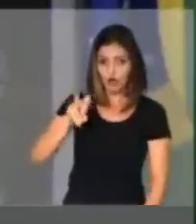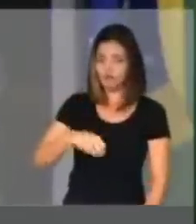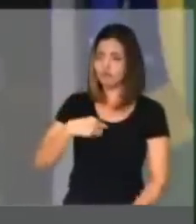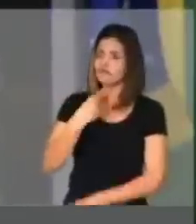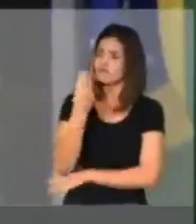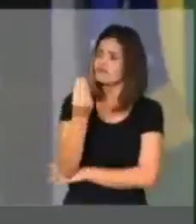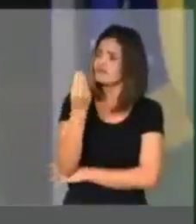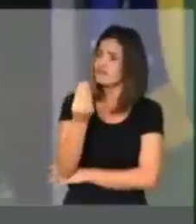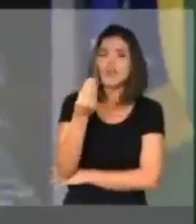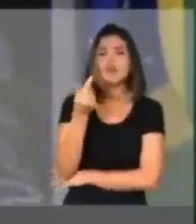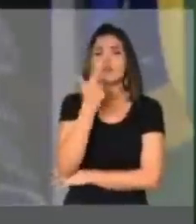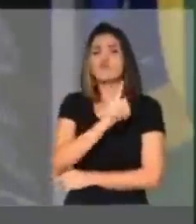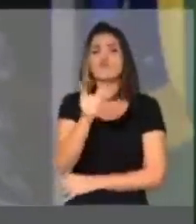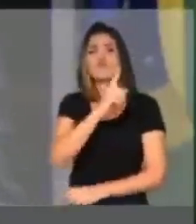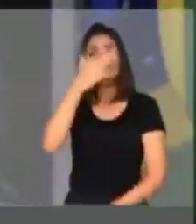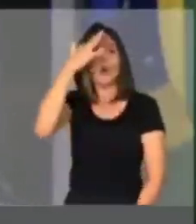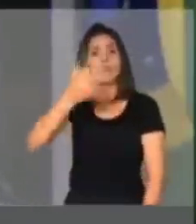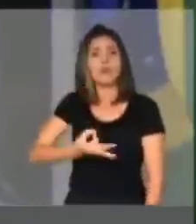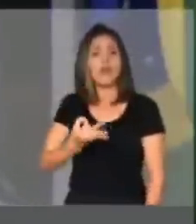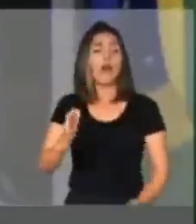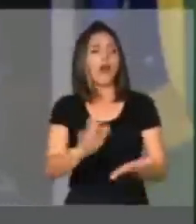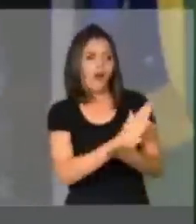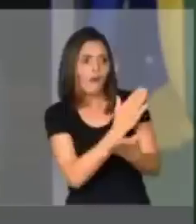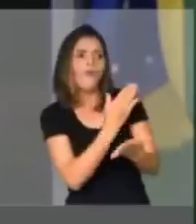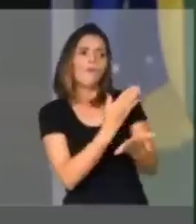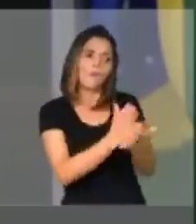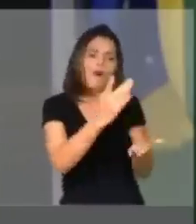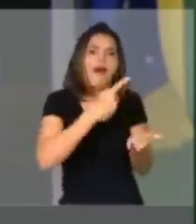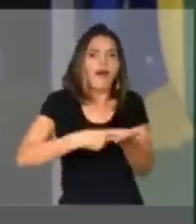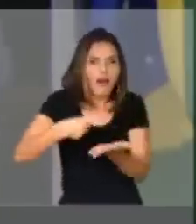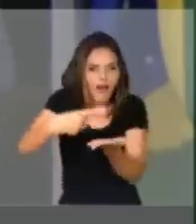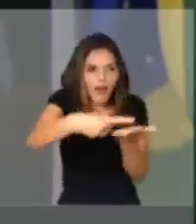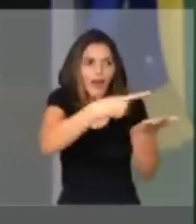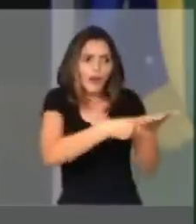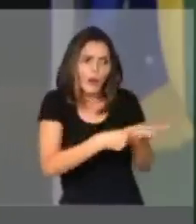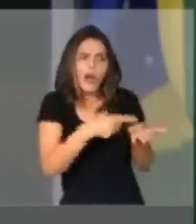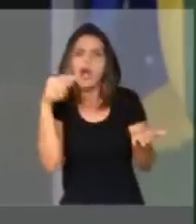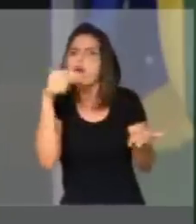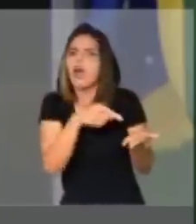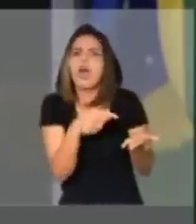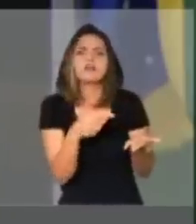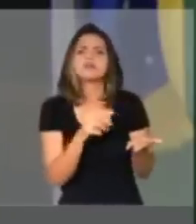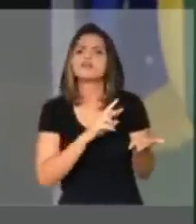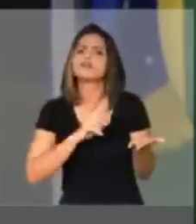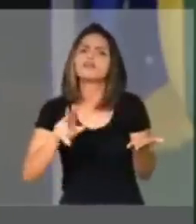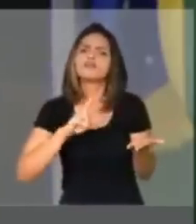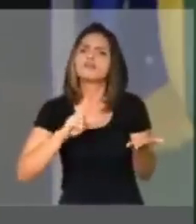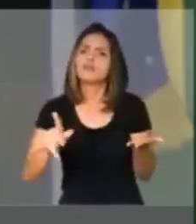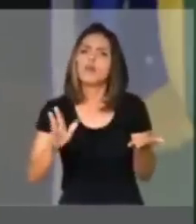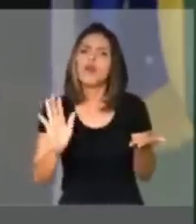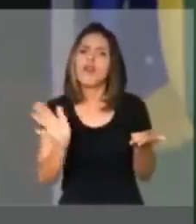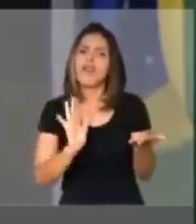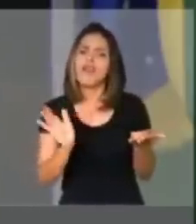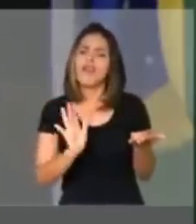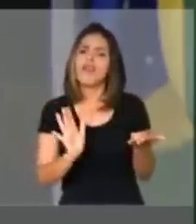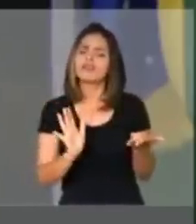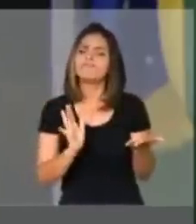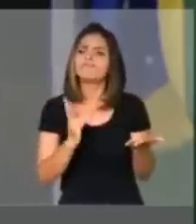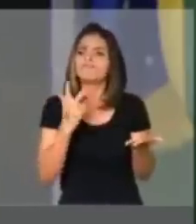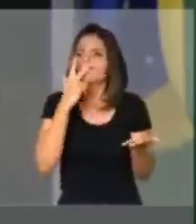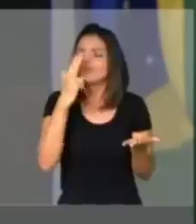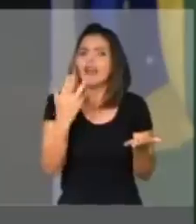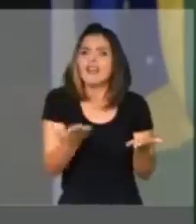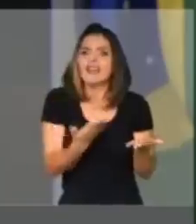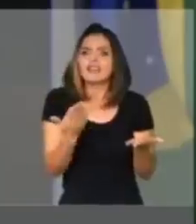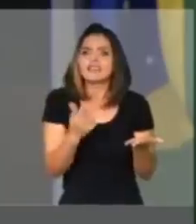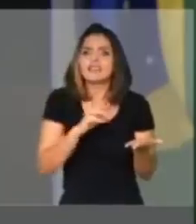entender é que alguns acordos aqui feitos não correspondem, a nosso ver, com